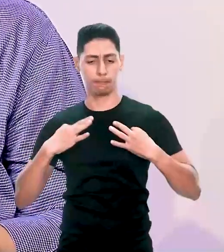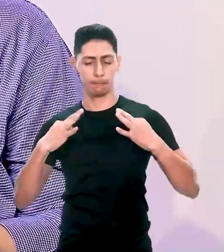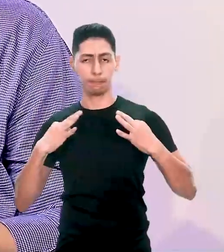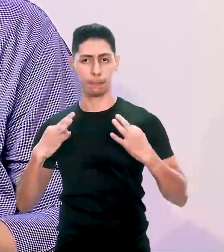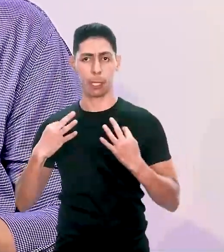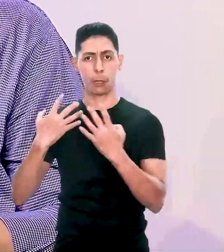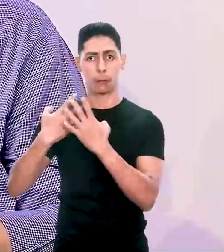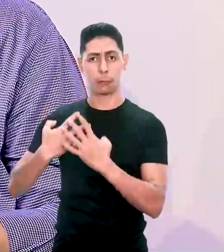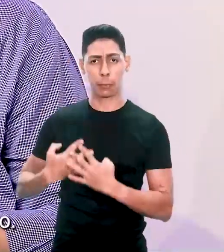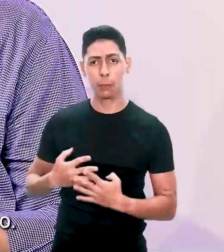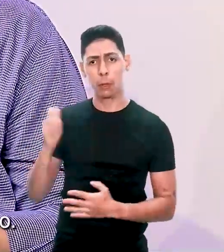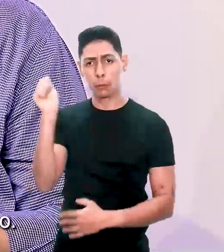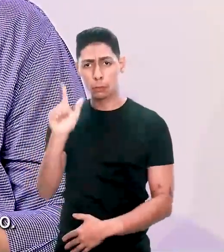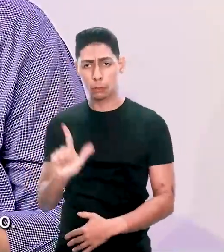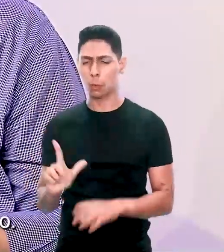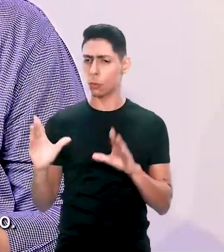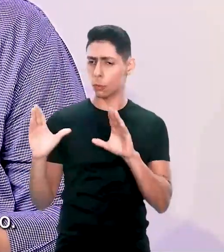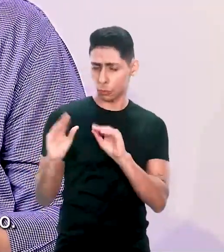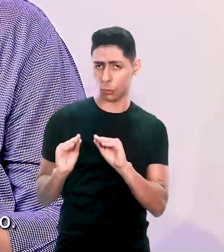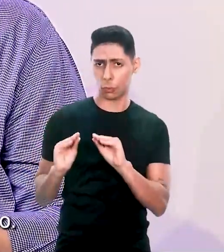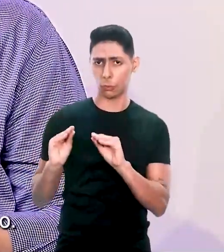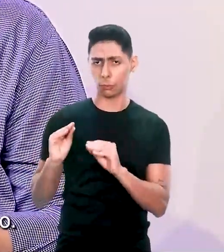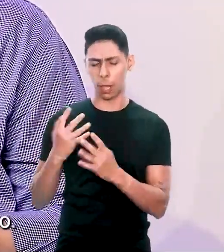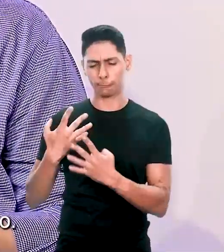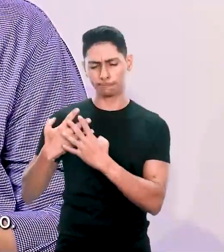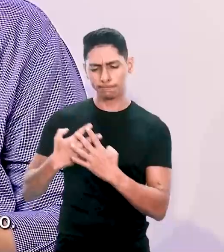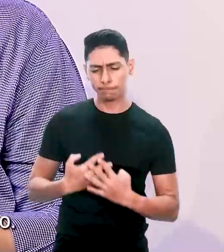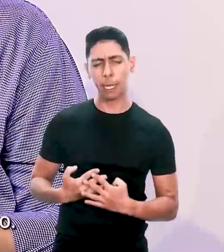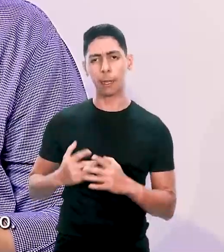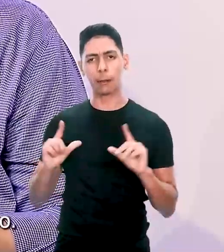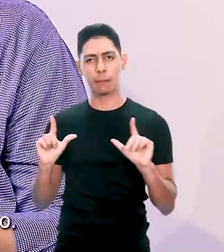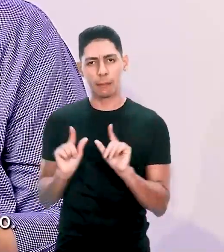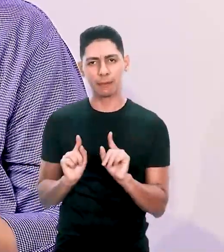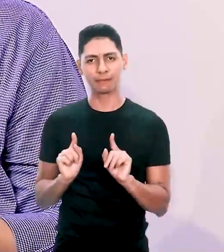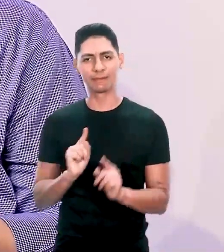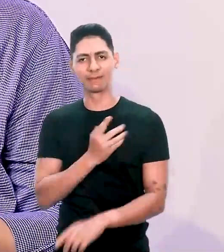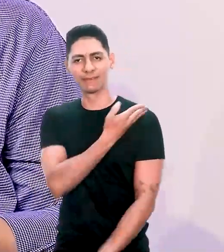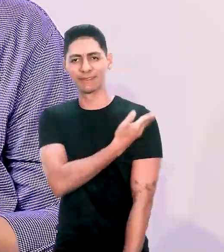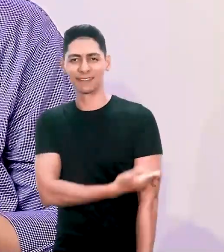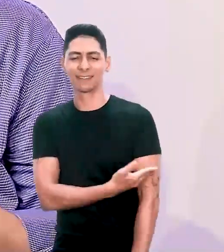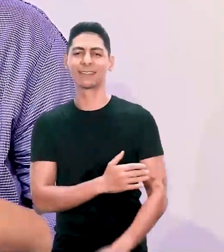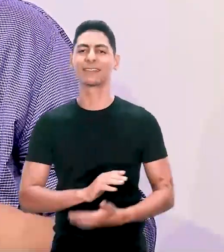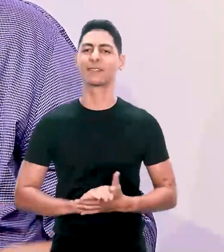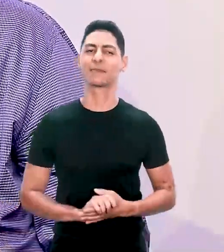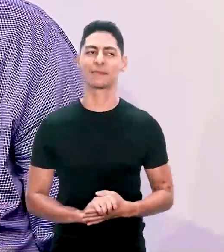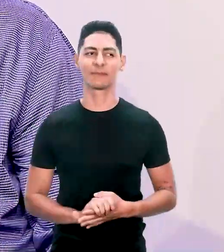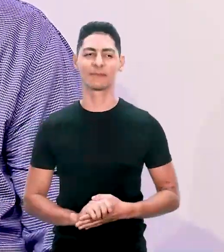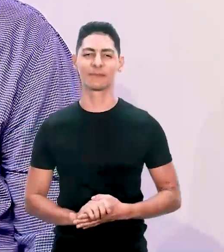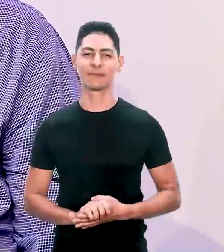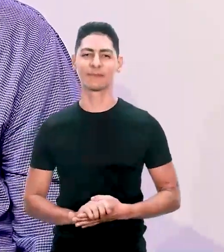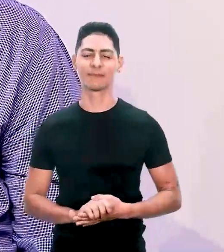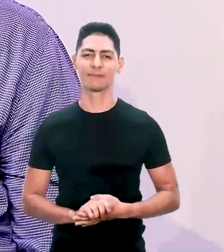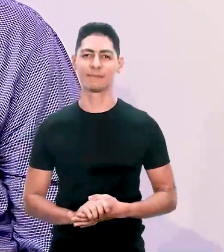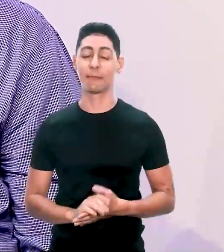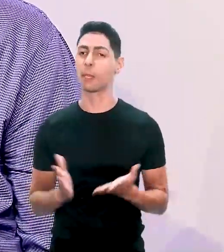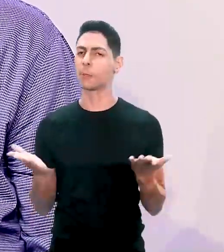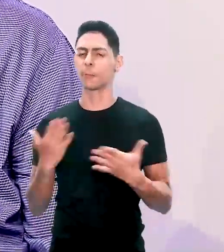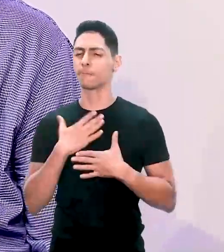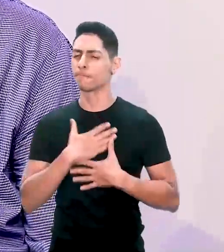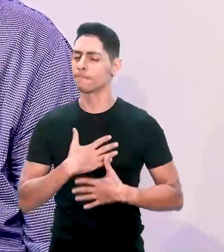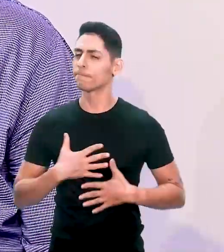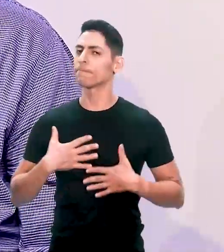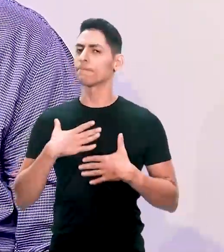azul escura com um xadrez aqui pequenininho, branco. E hoje eu tenho a honra,